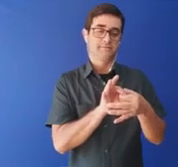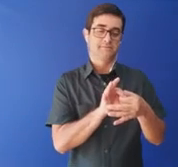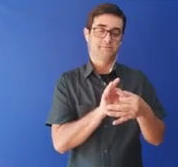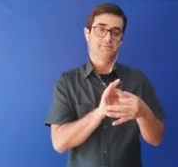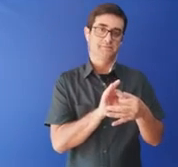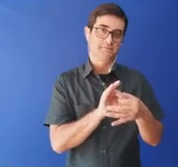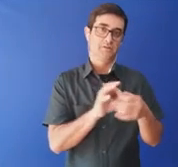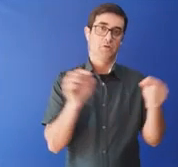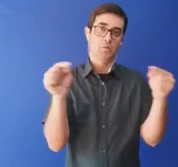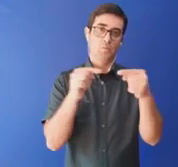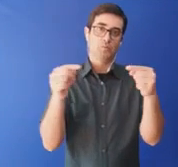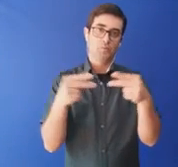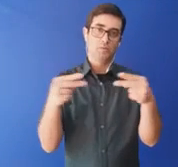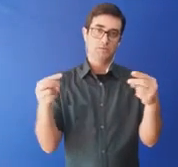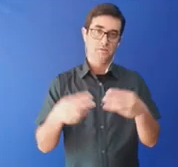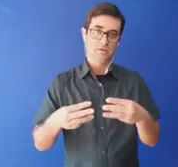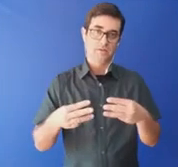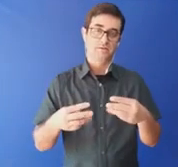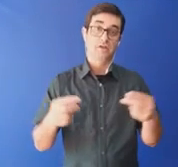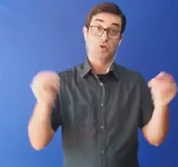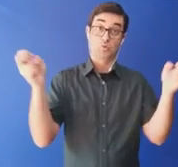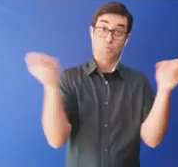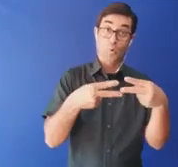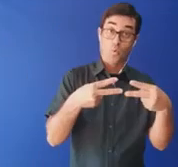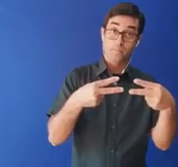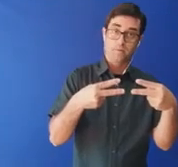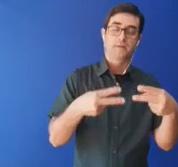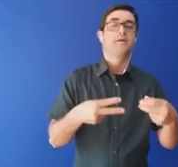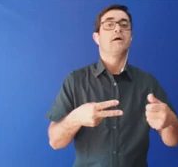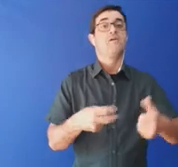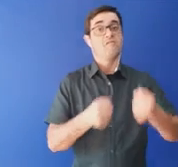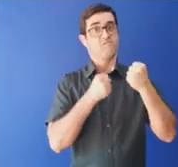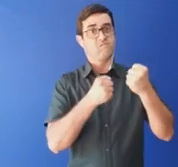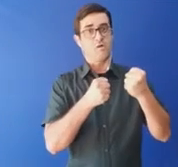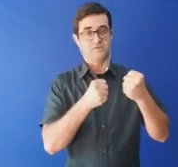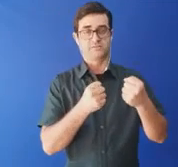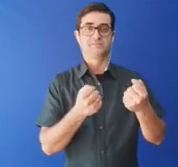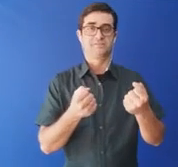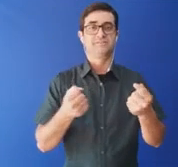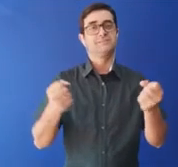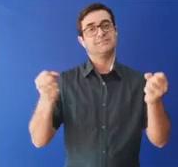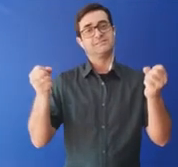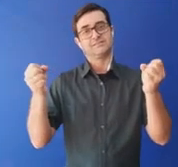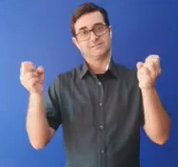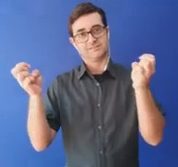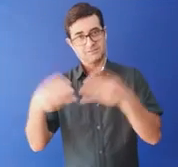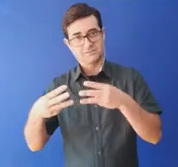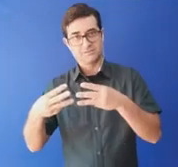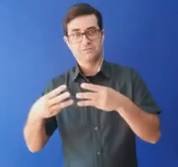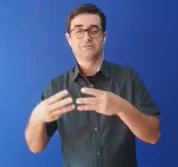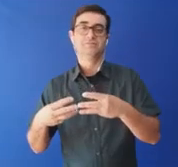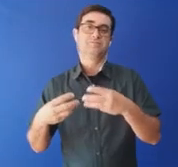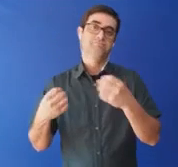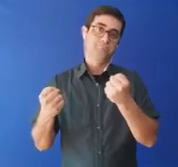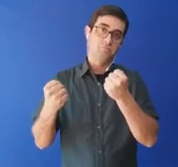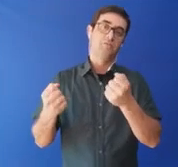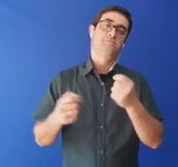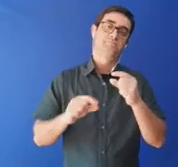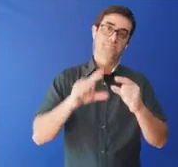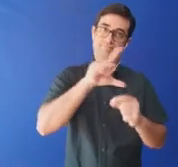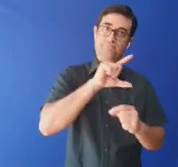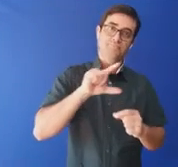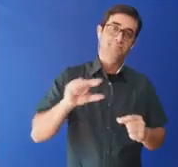Então, a ordem de ligação, se eu tenho uma dupla, é mais forte do que uma simples, uma tripla é mais forte que uma dupla. E que